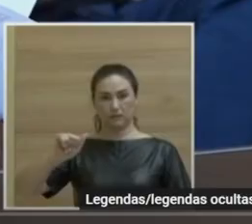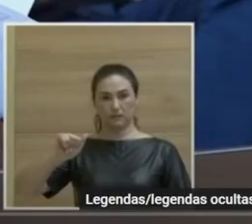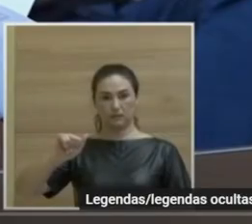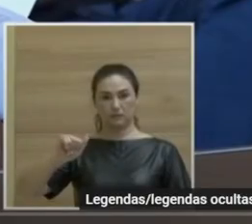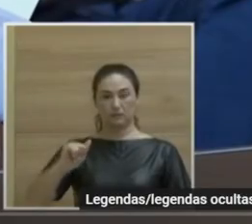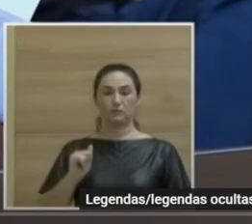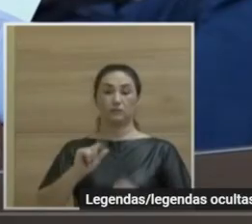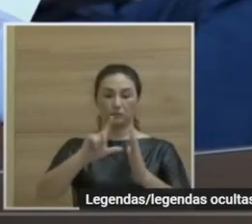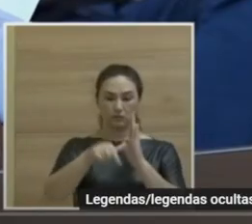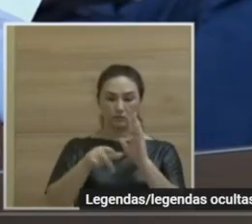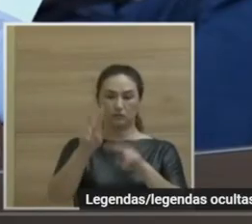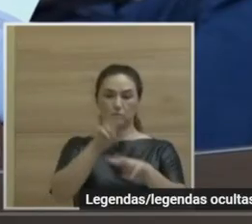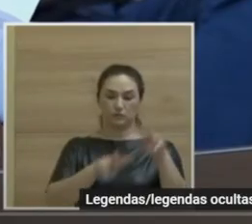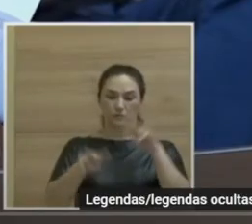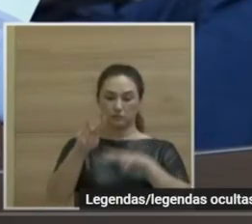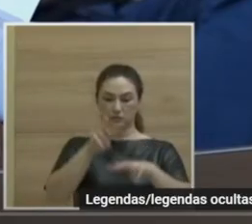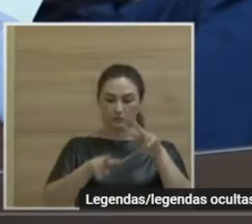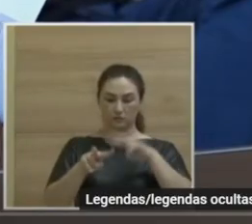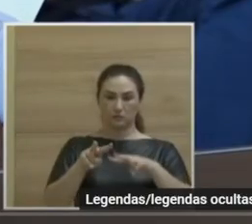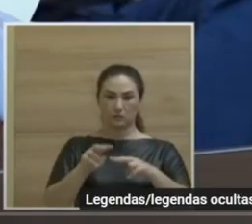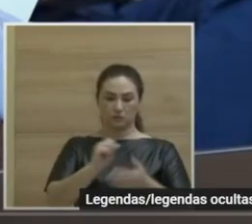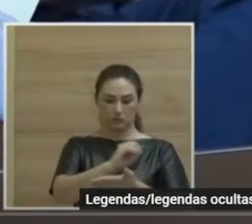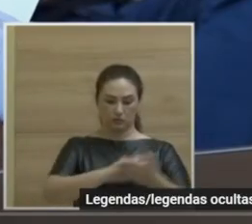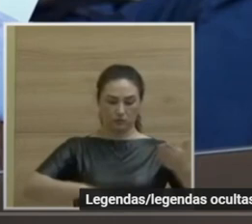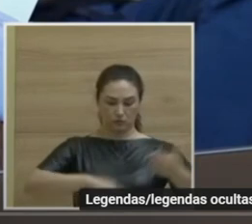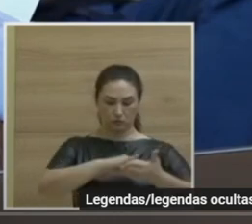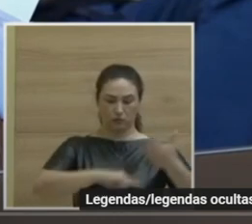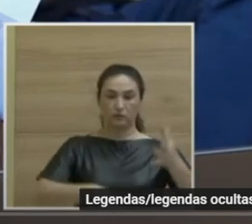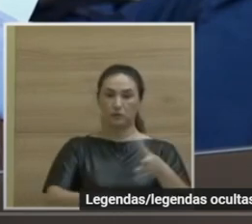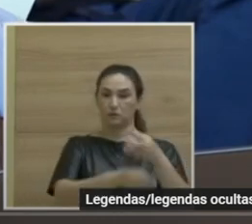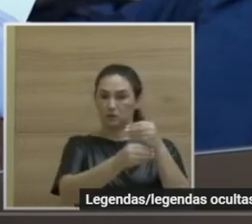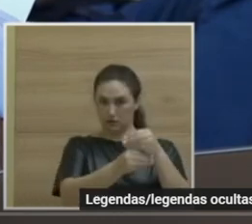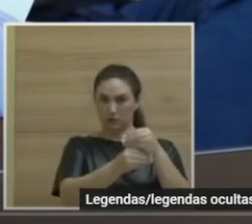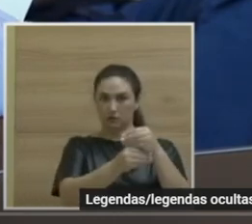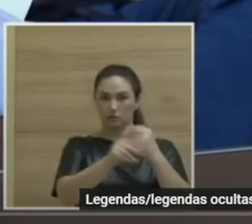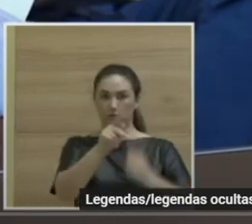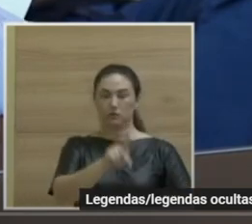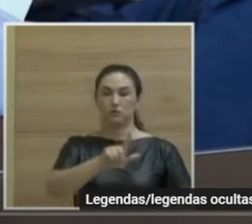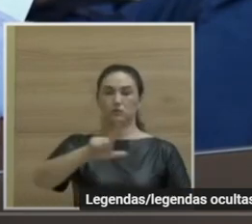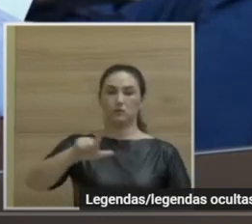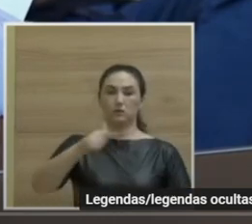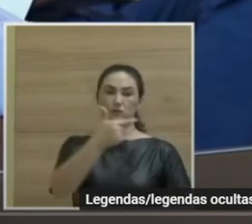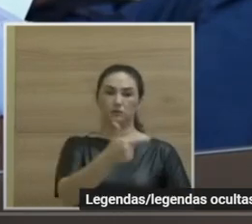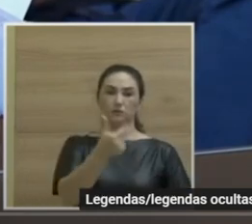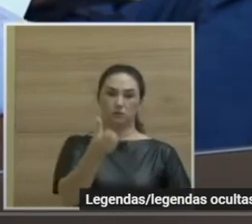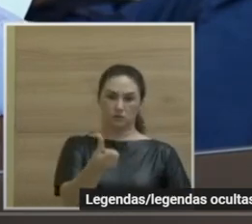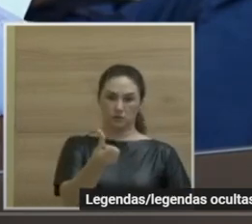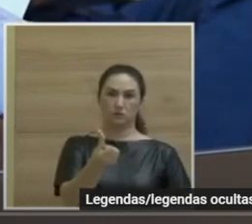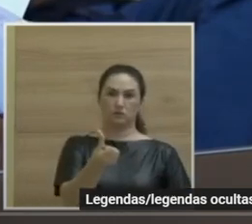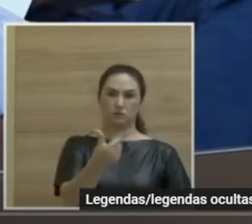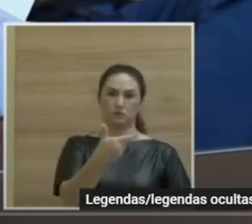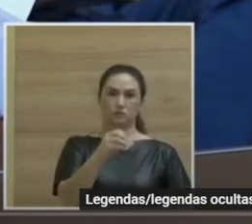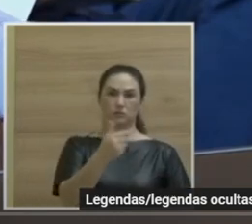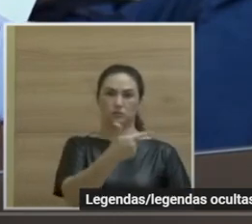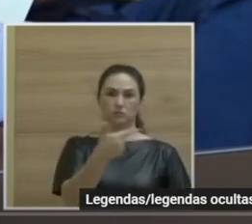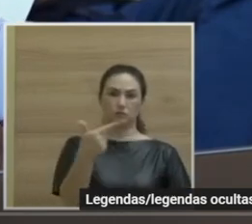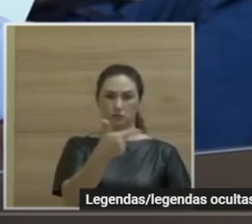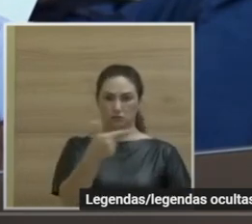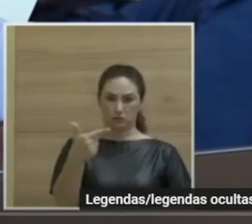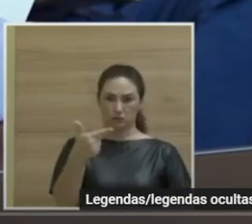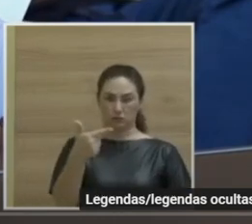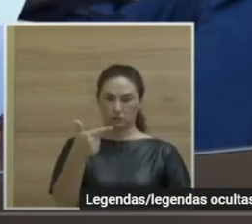projeto. Após a análise de todos os documentos anexados ao projeto de lei número 26 de